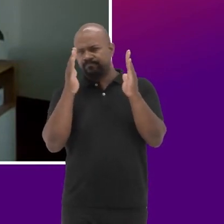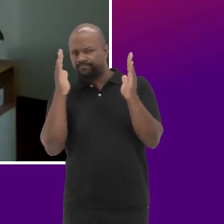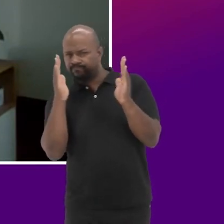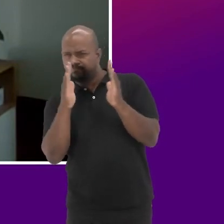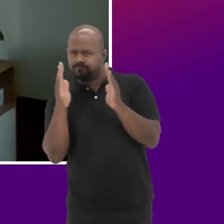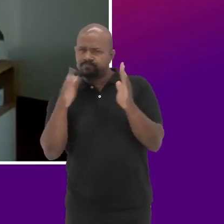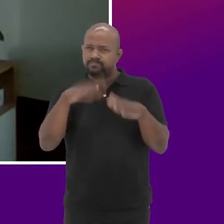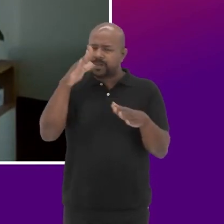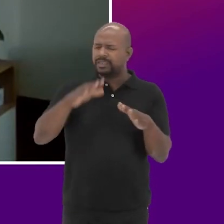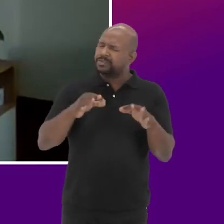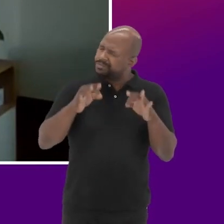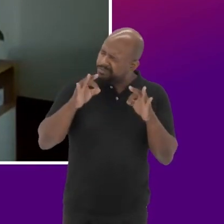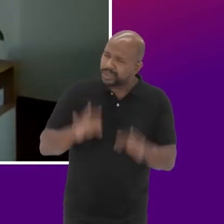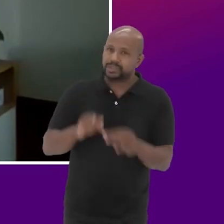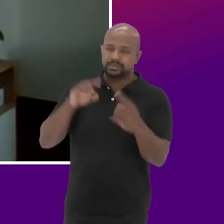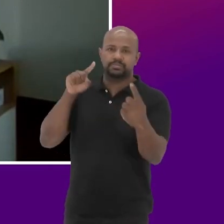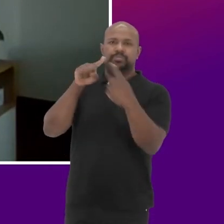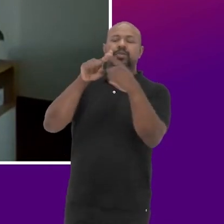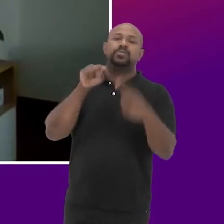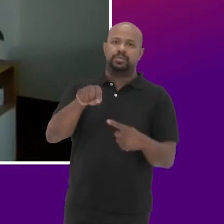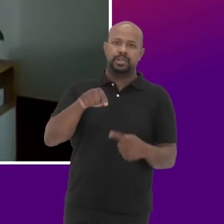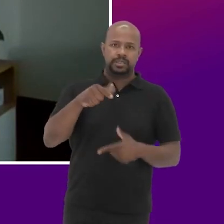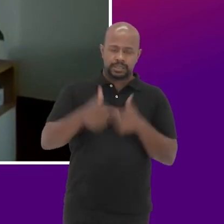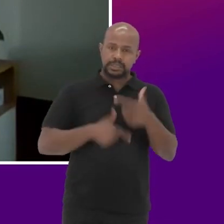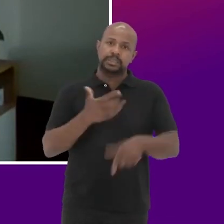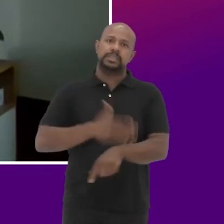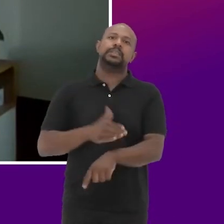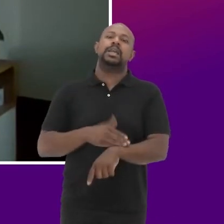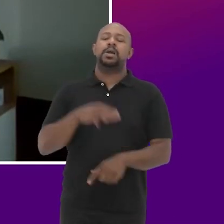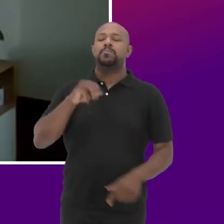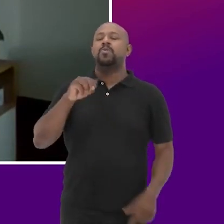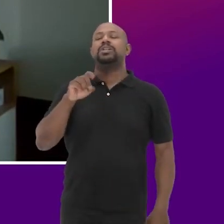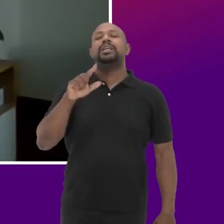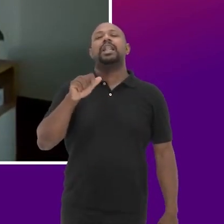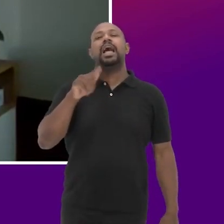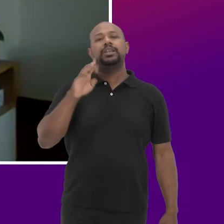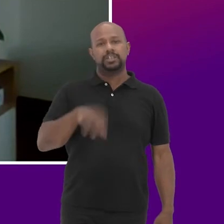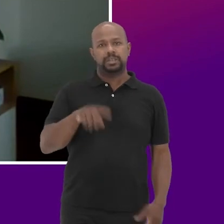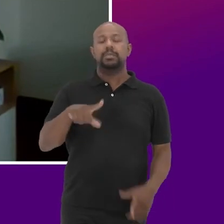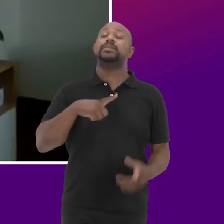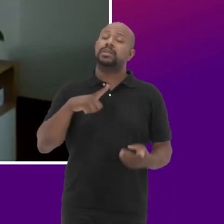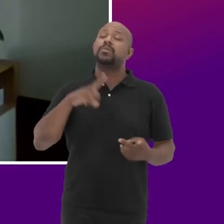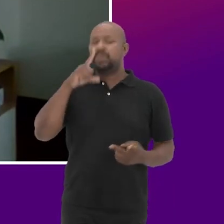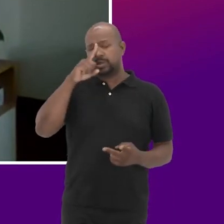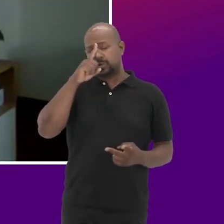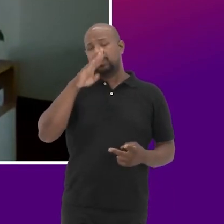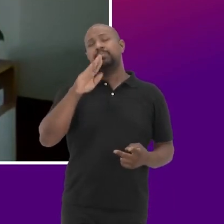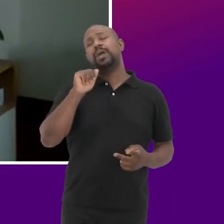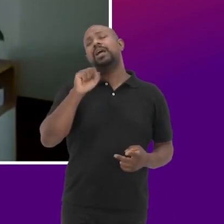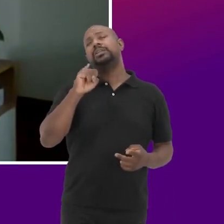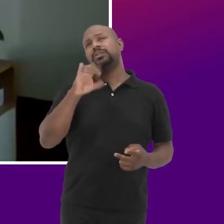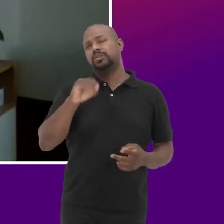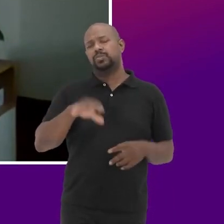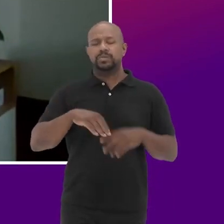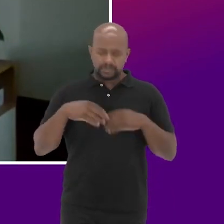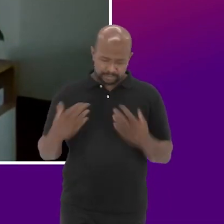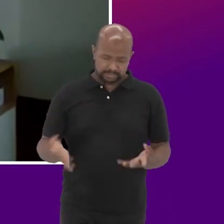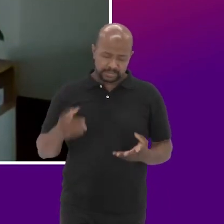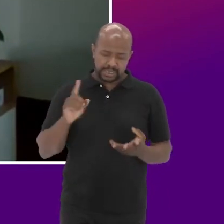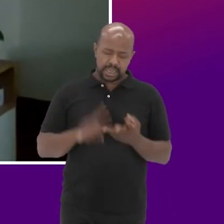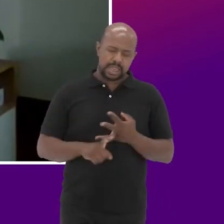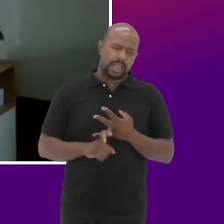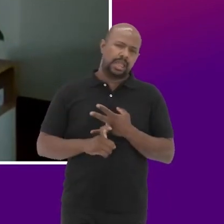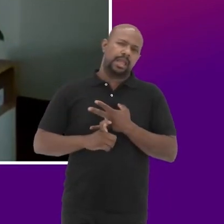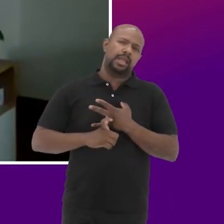encontrar a maior precisão nesse exercício. Existe uma modelagem das perdas, mas há um risco básico. Além